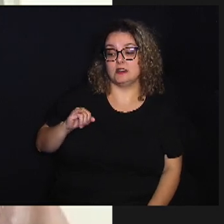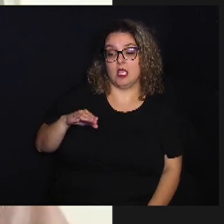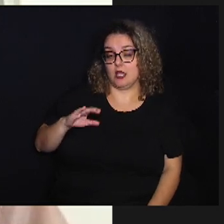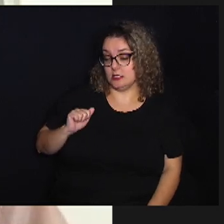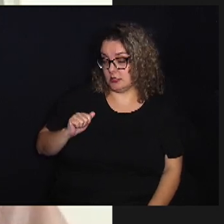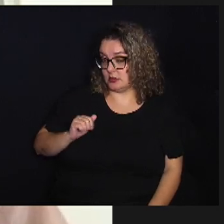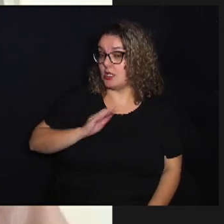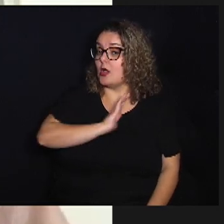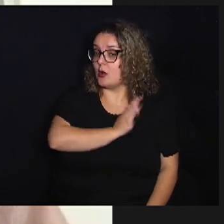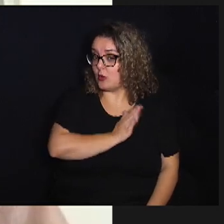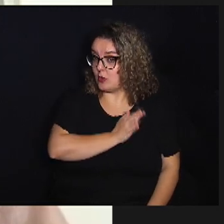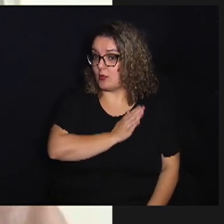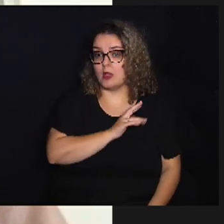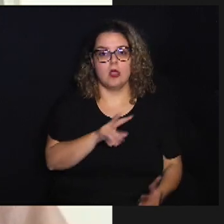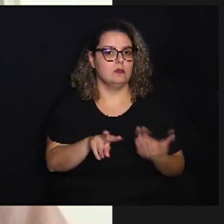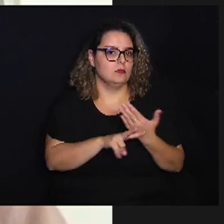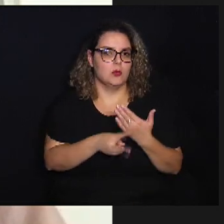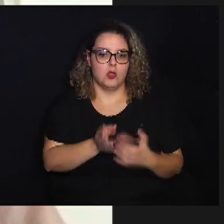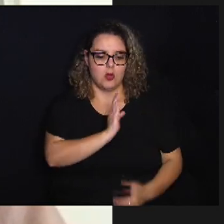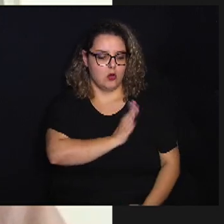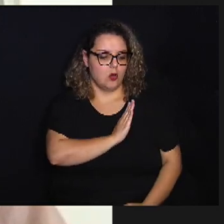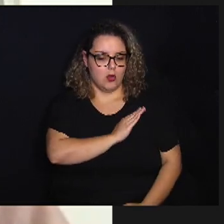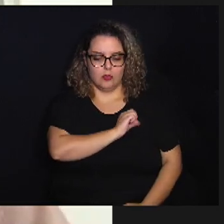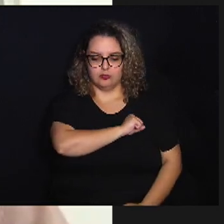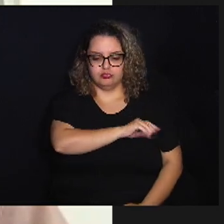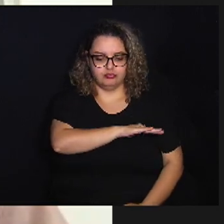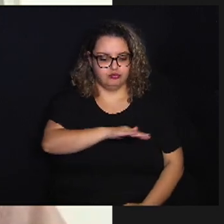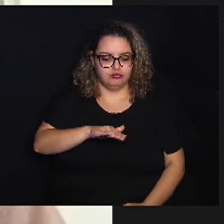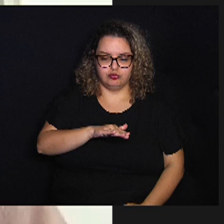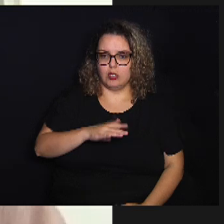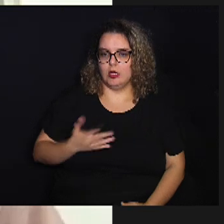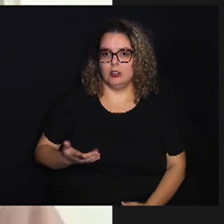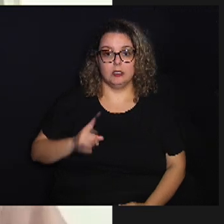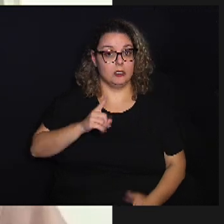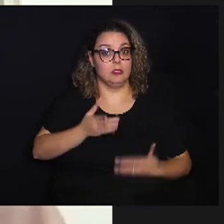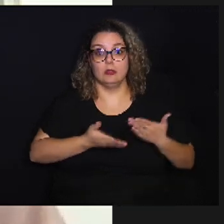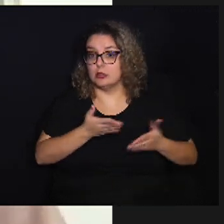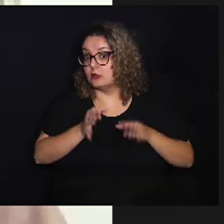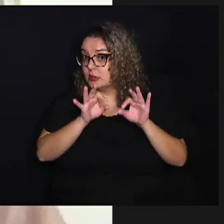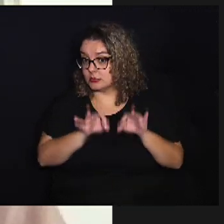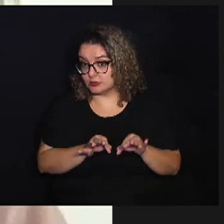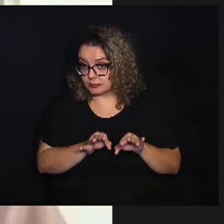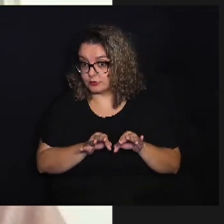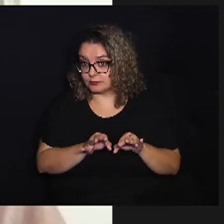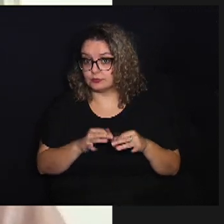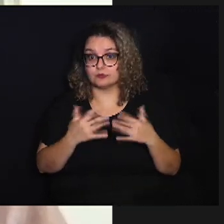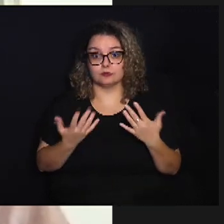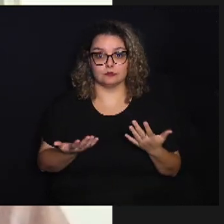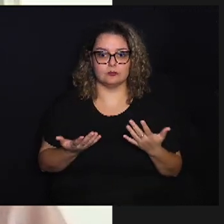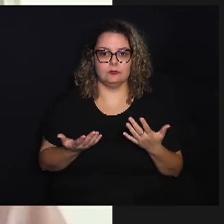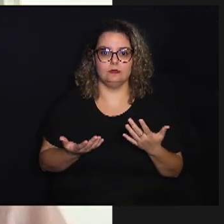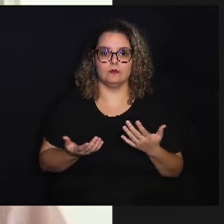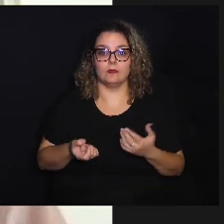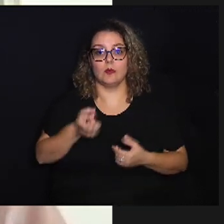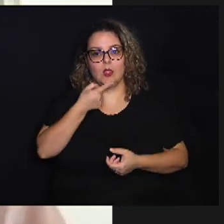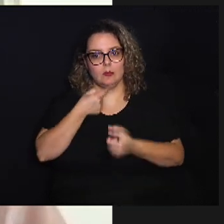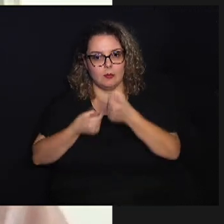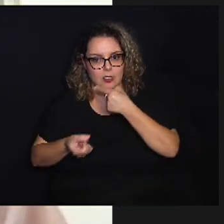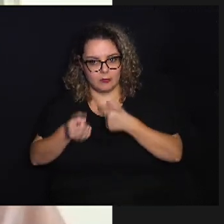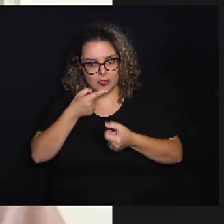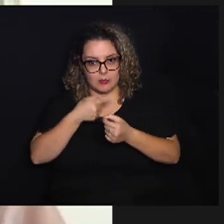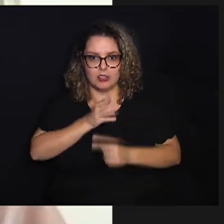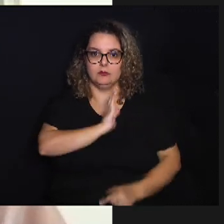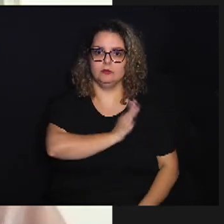exemplo, de um infarto agudo do miocárdio que não está sendo tratado adequadamente. Então, introduzir as medicações para esse